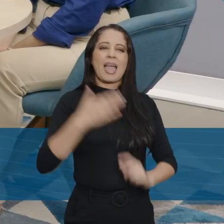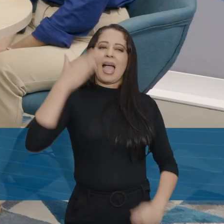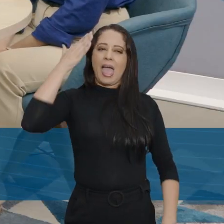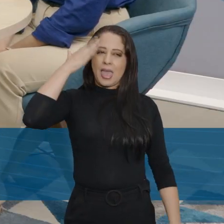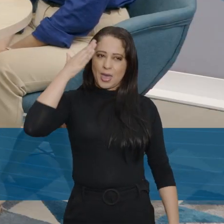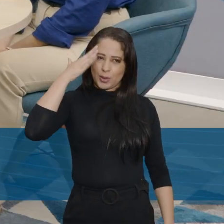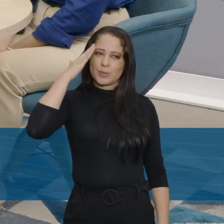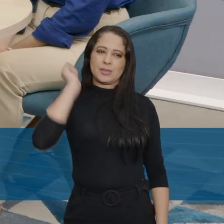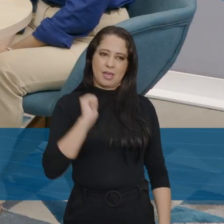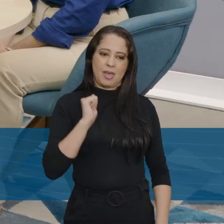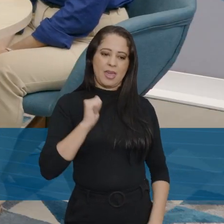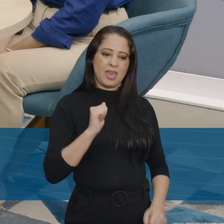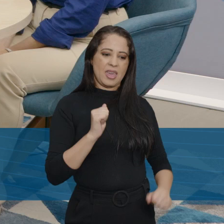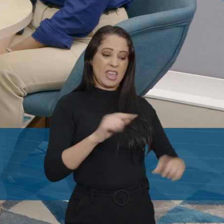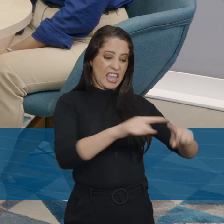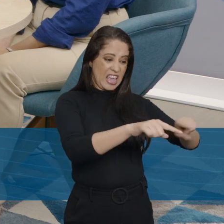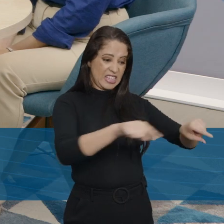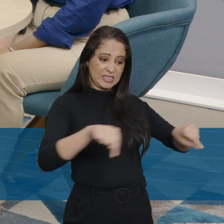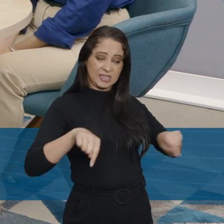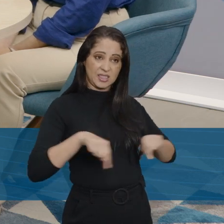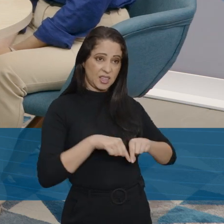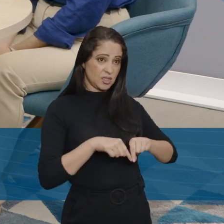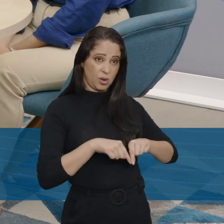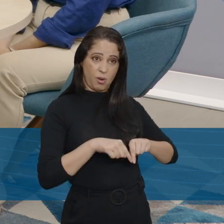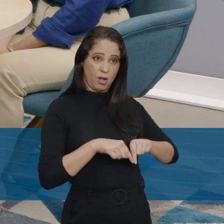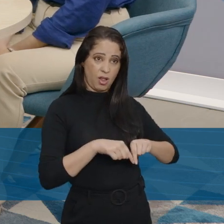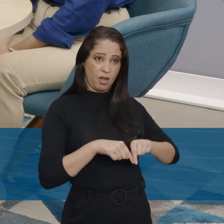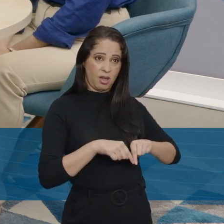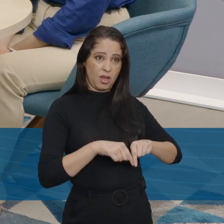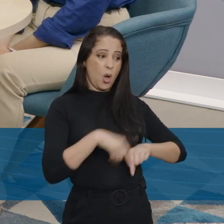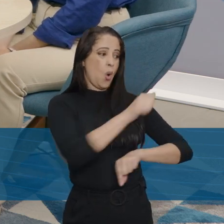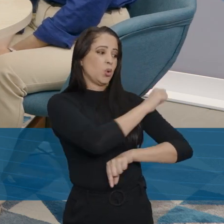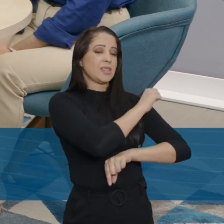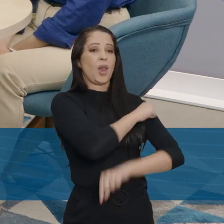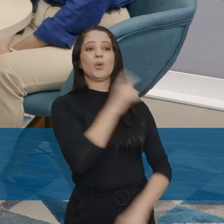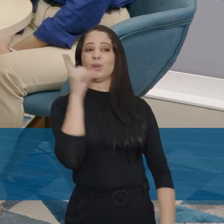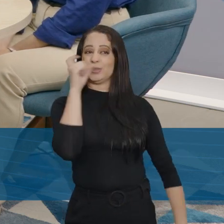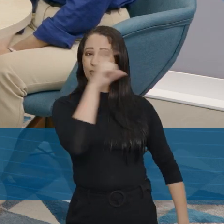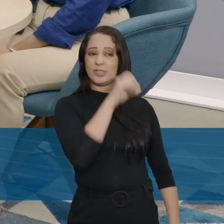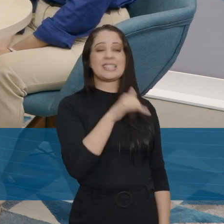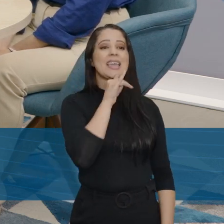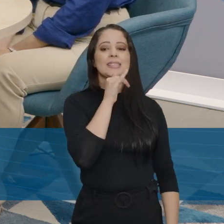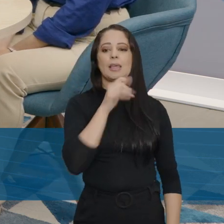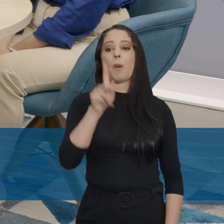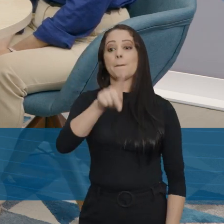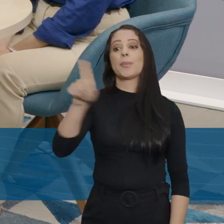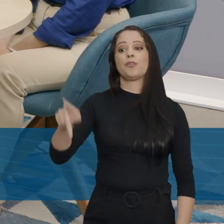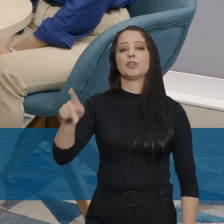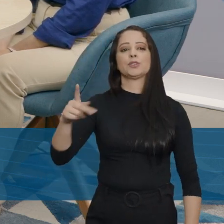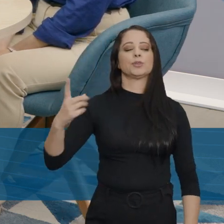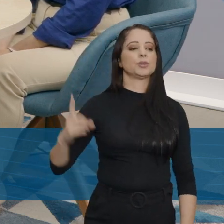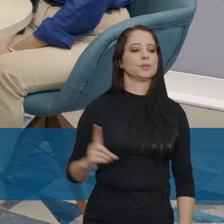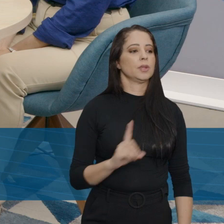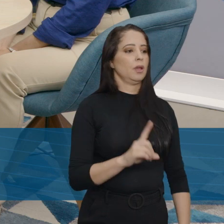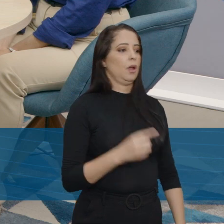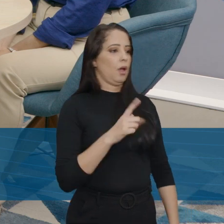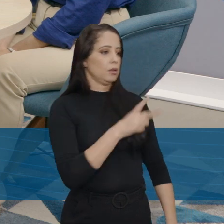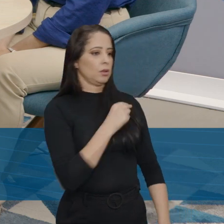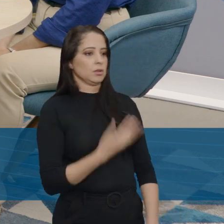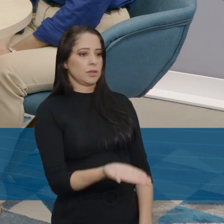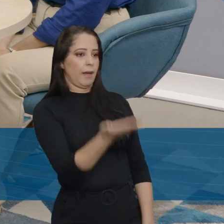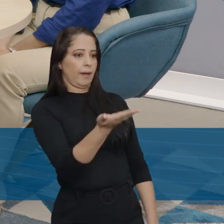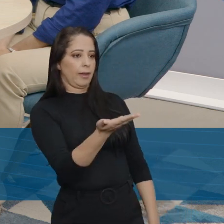Né? A gente sabe que em sala de aula é muito comum, e isso é da natureza humana, né? O professor começa lá com uma sala